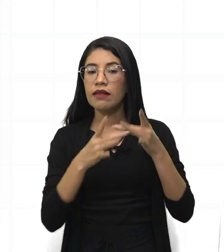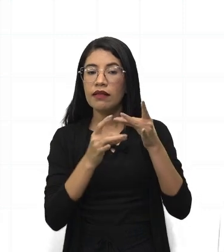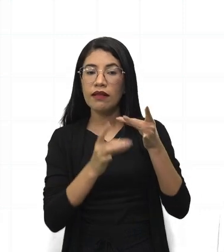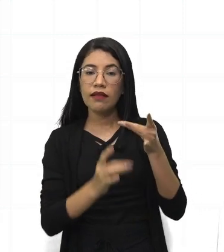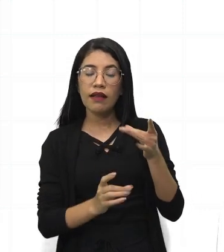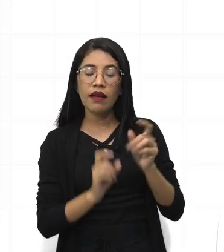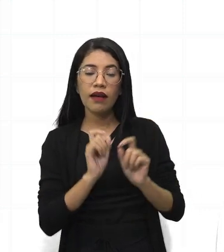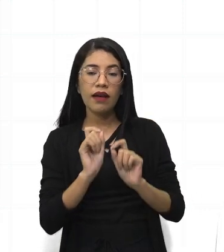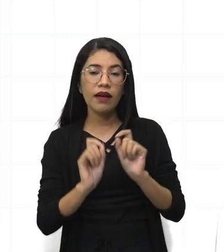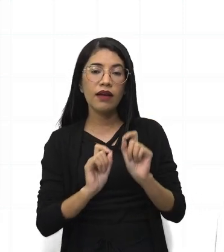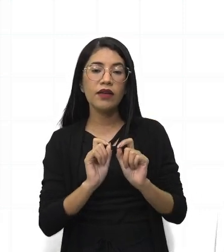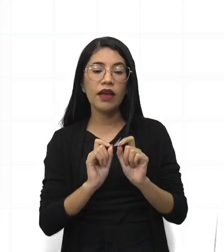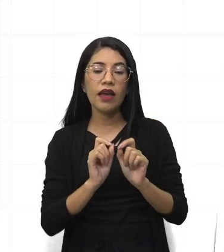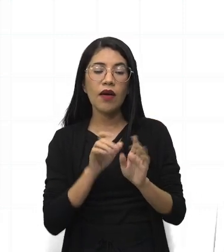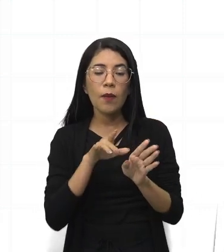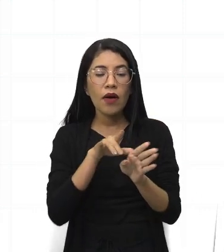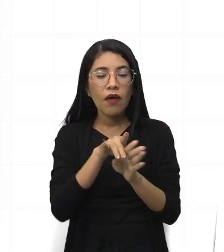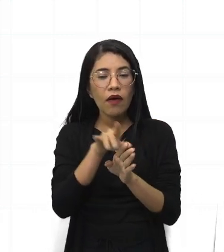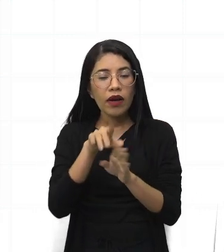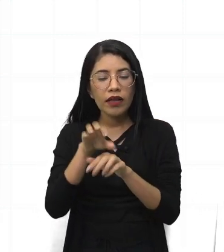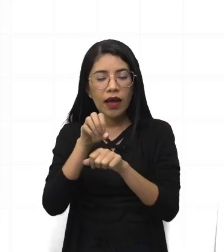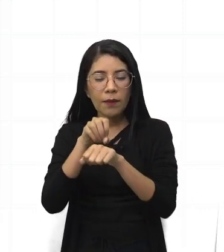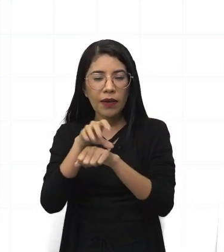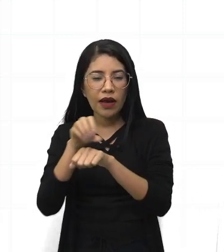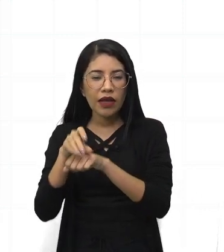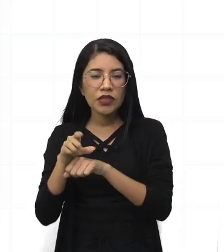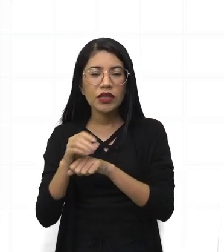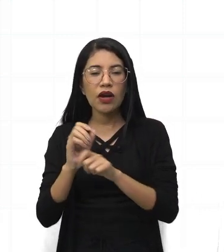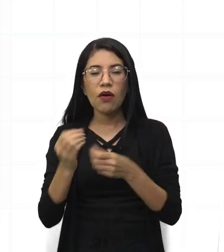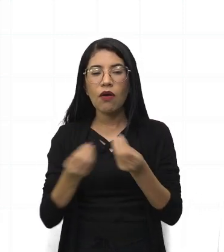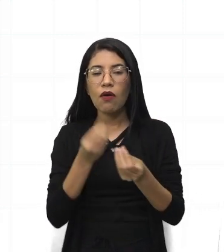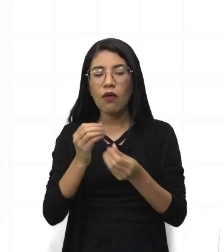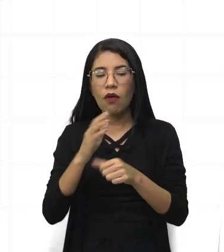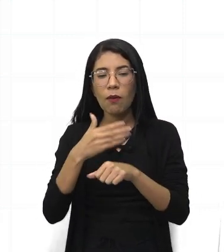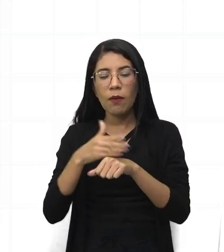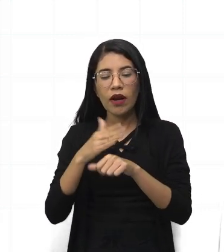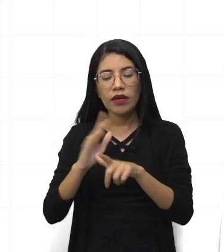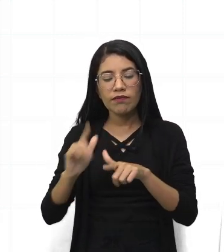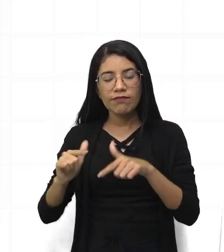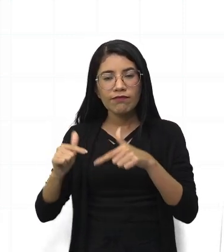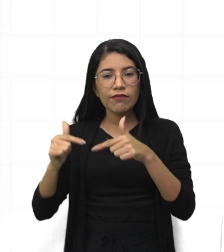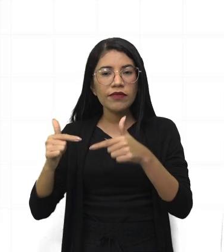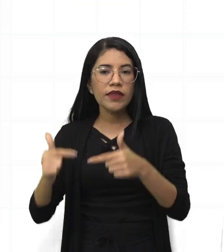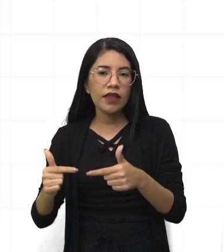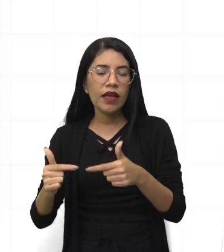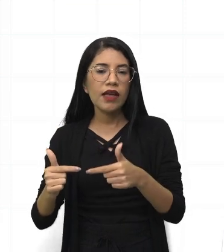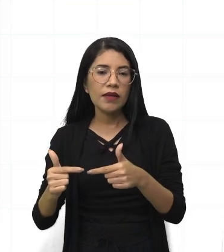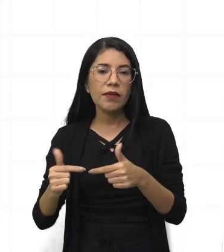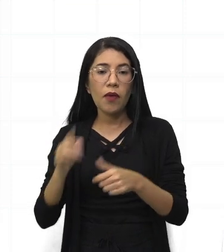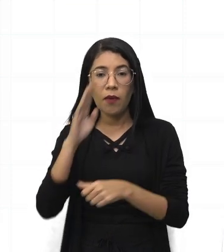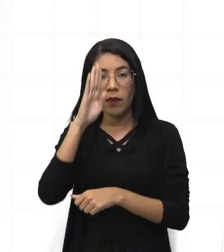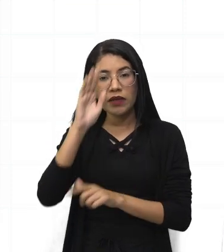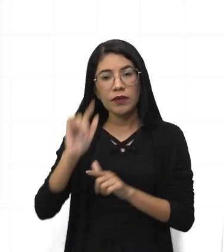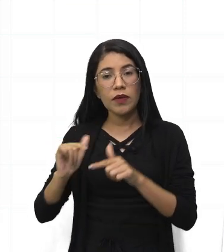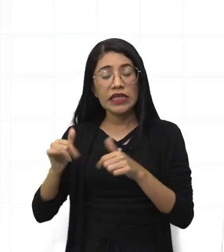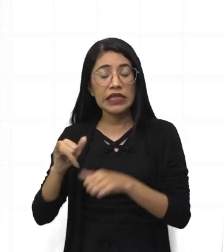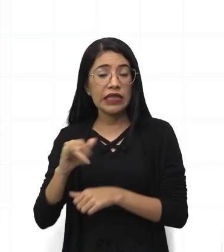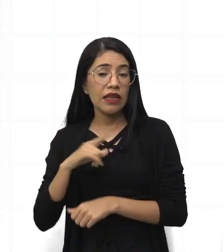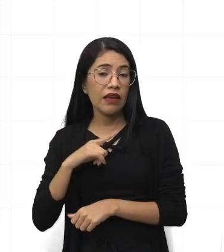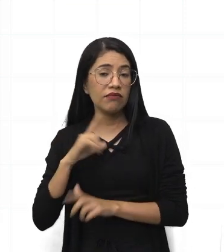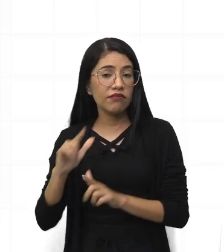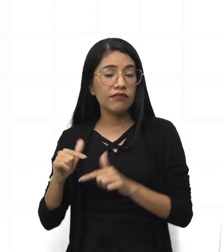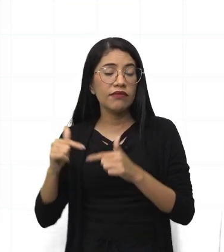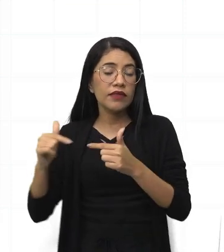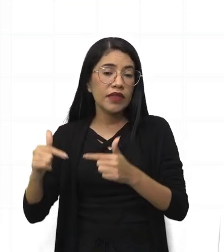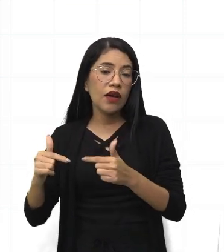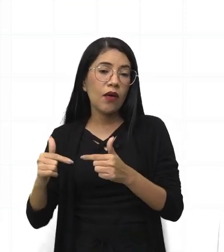vai direcionar você a praticar algo. Então, tem muita questão ali de ação. Se vai ter ação,